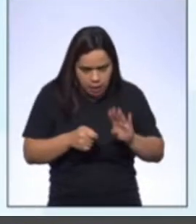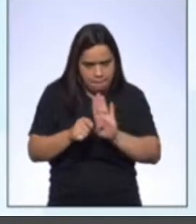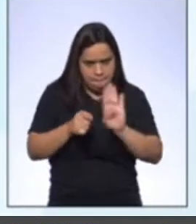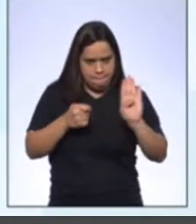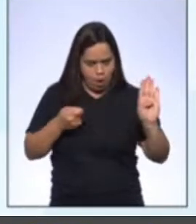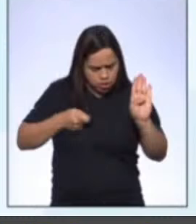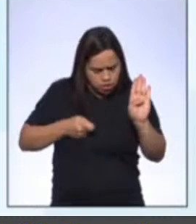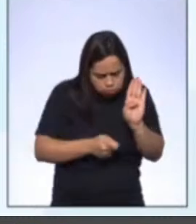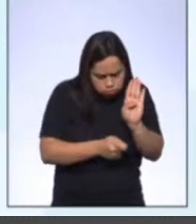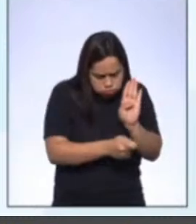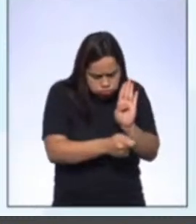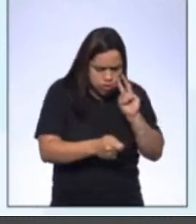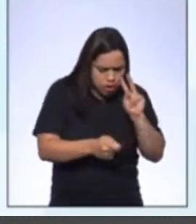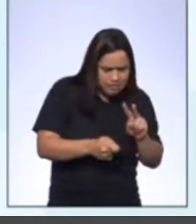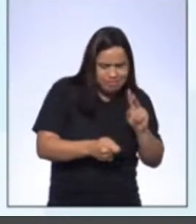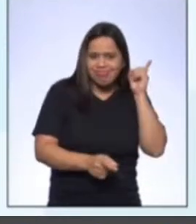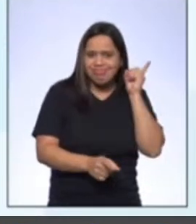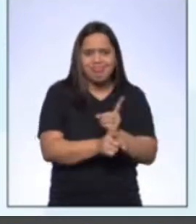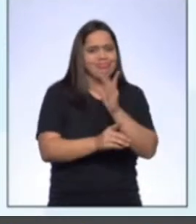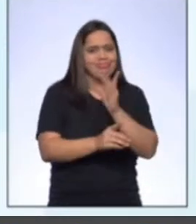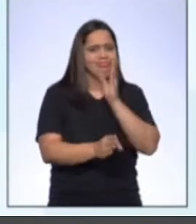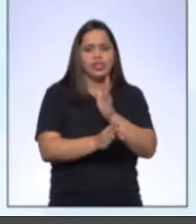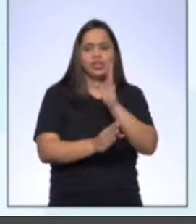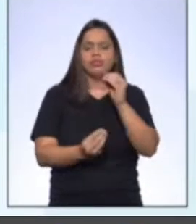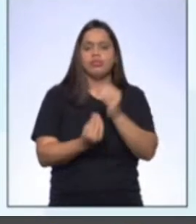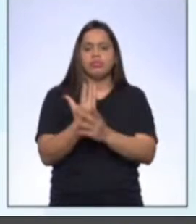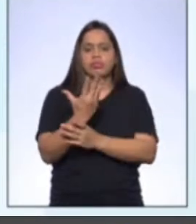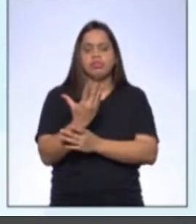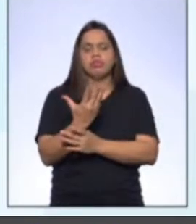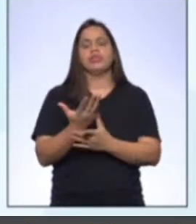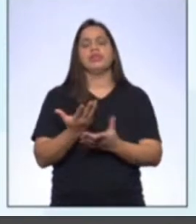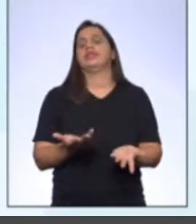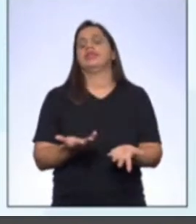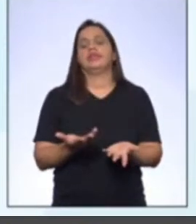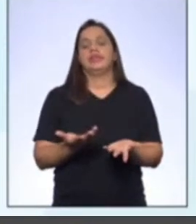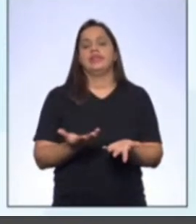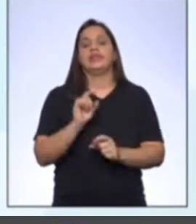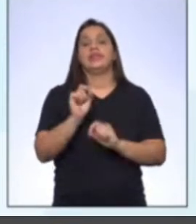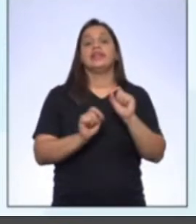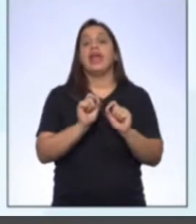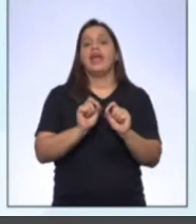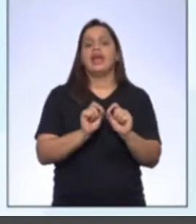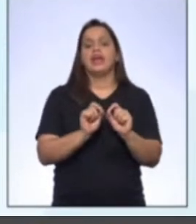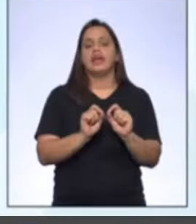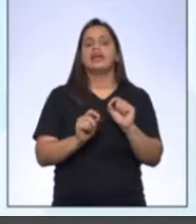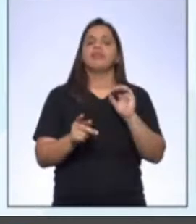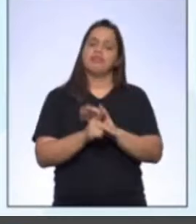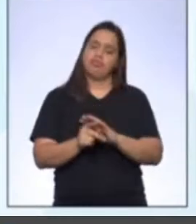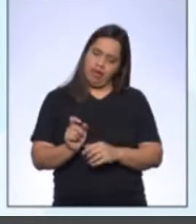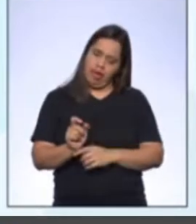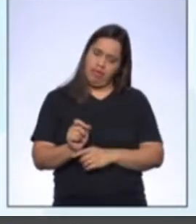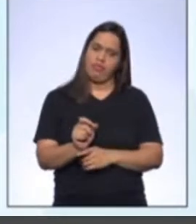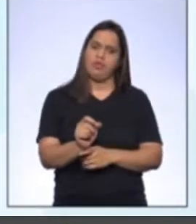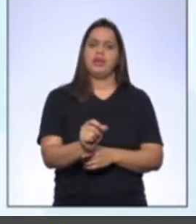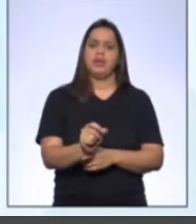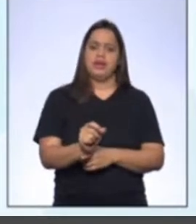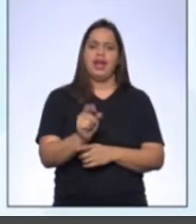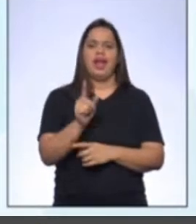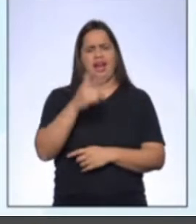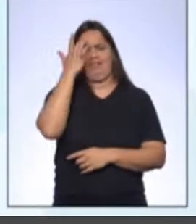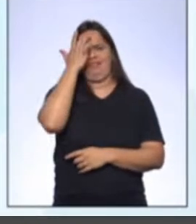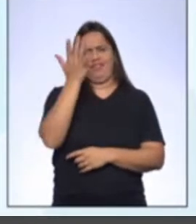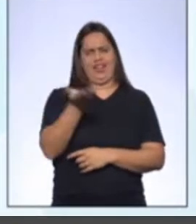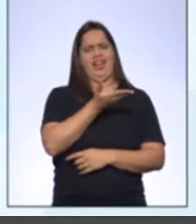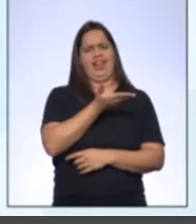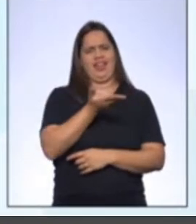onde brotam? De onde brotam, de onde vem? Quem? As formigas, né? Essa era muito fácil. Eu